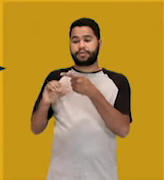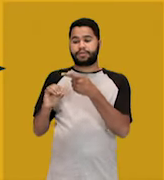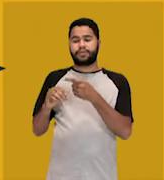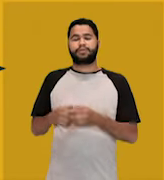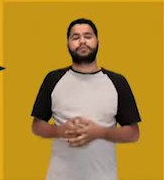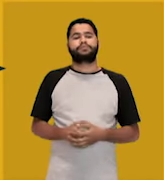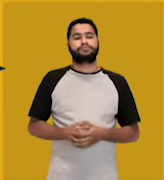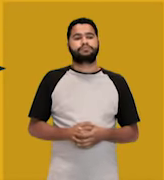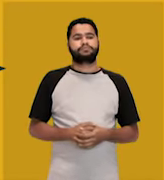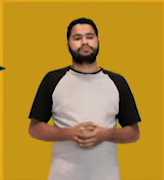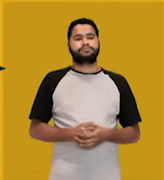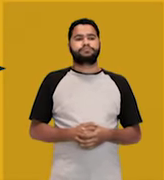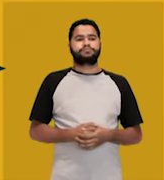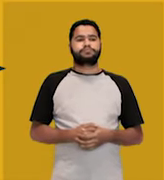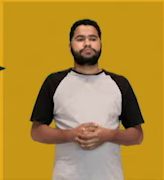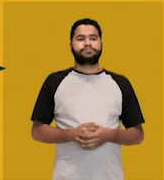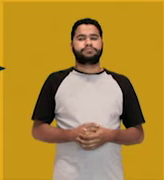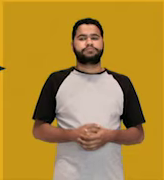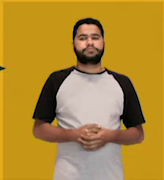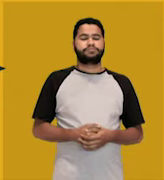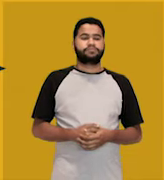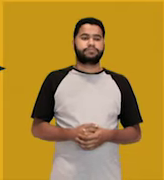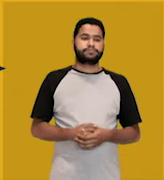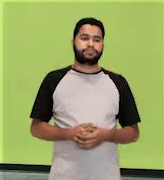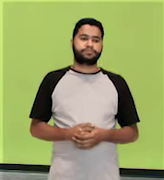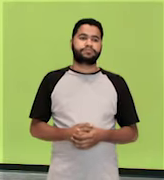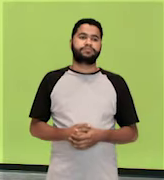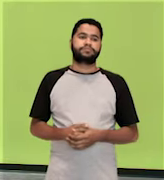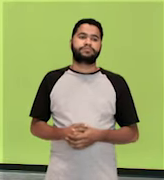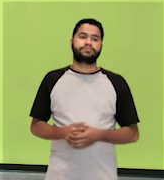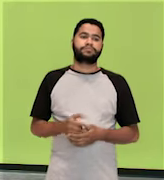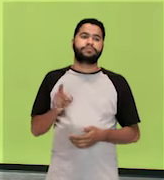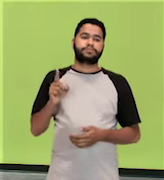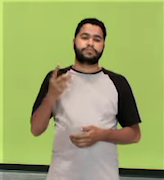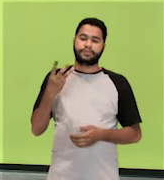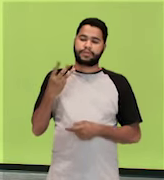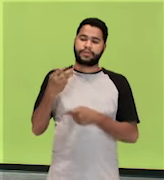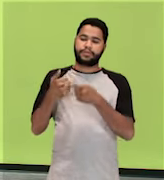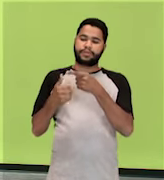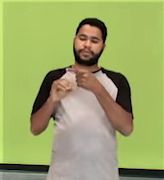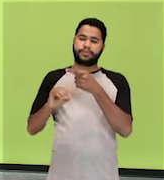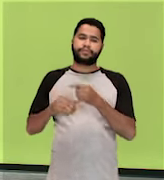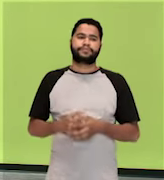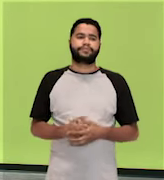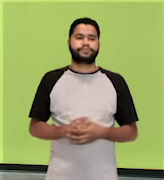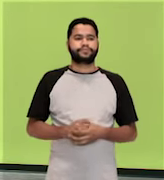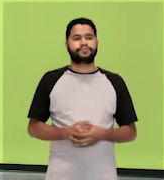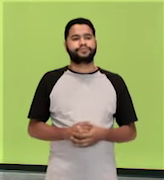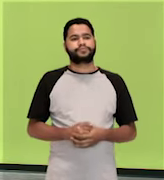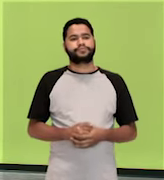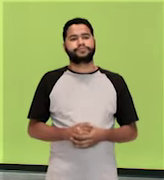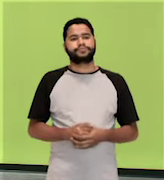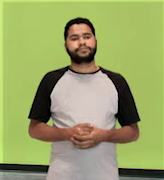3/10. Então, você caminha aqui, ó. Aqui seria 1/10, 2/10, seria exatamente isso